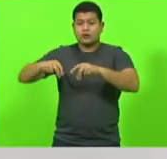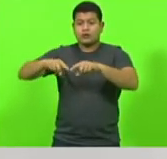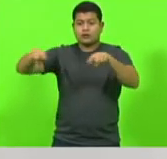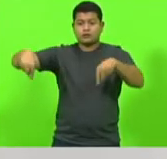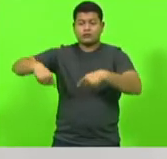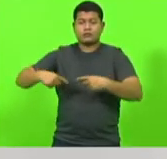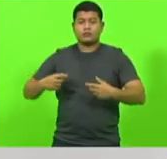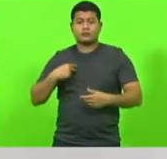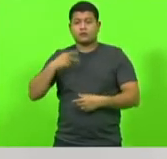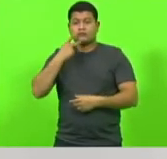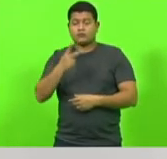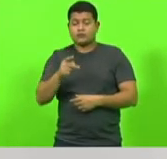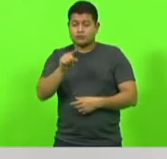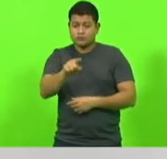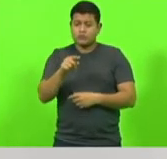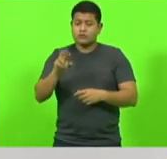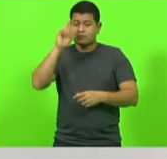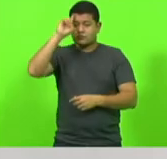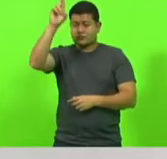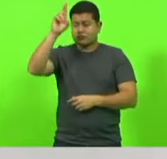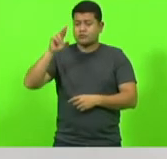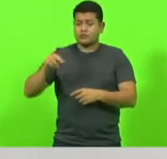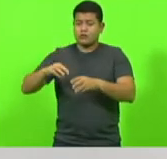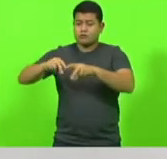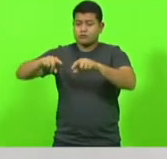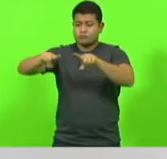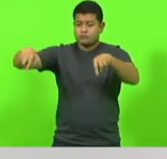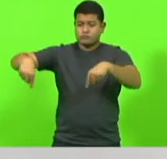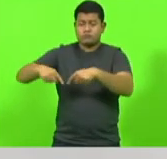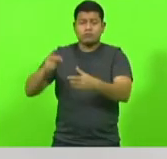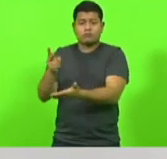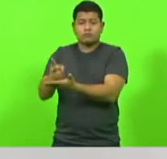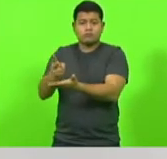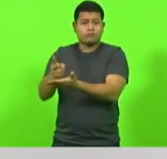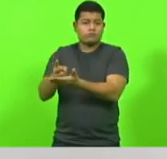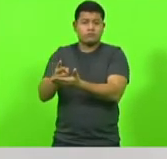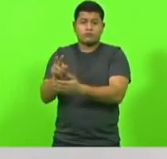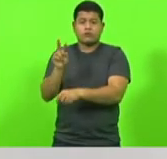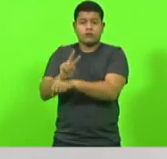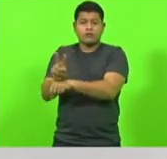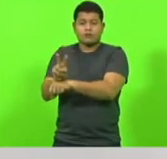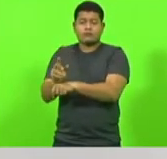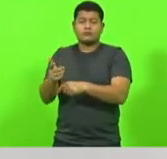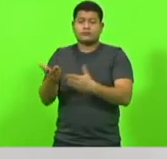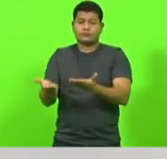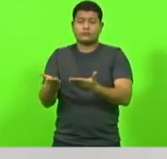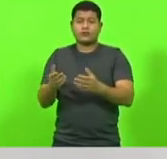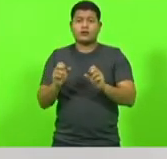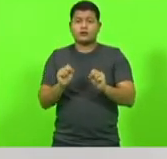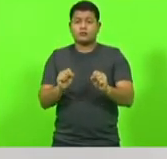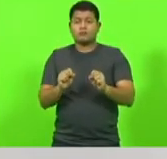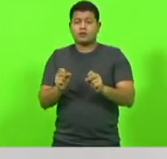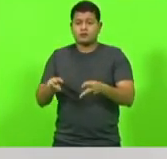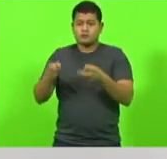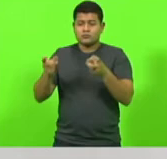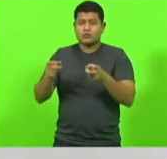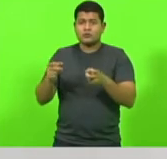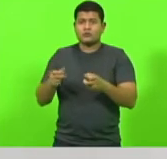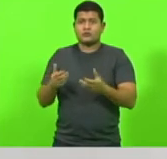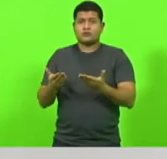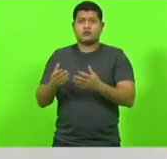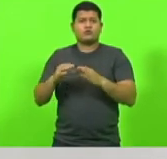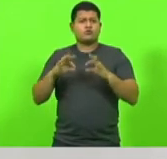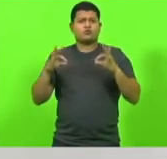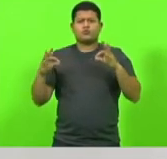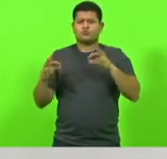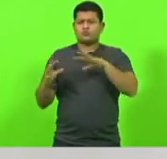preserve aquele território. É o melhor dos dois mundos. Ele pode explorar de forma sustentável, coisa que o mundo inteiro faz. O mundo